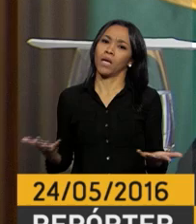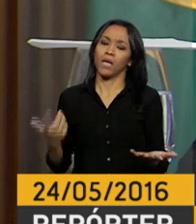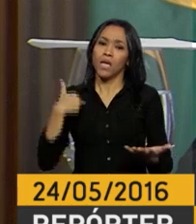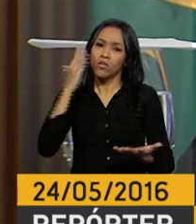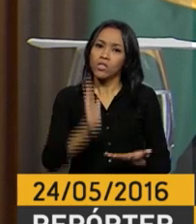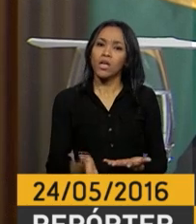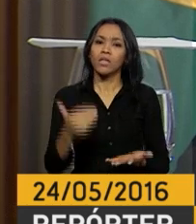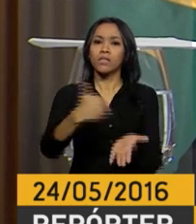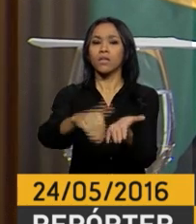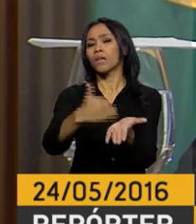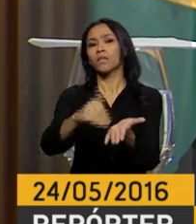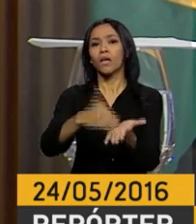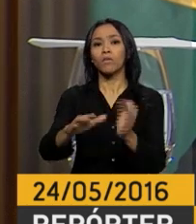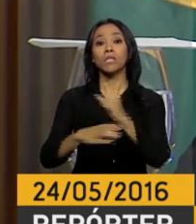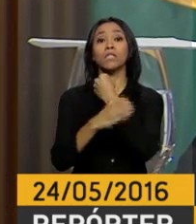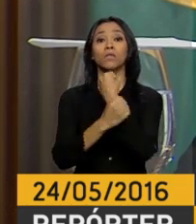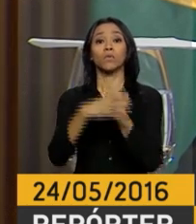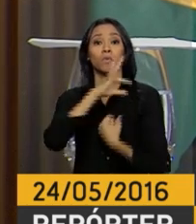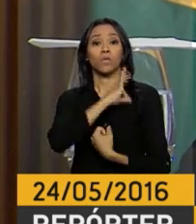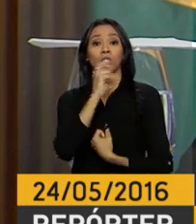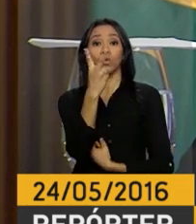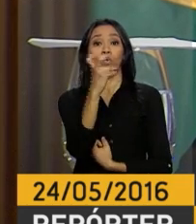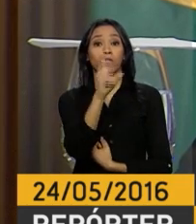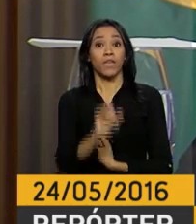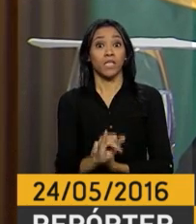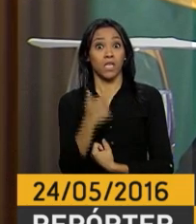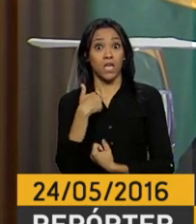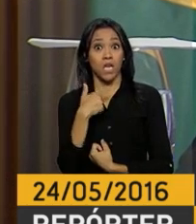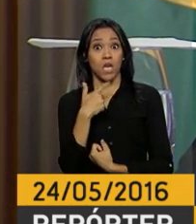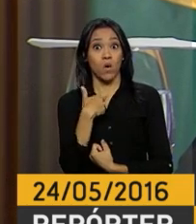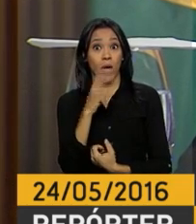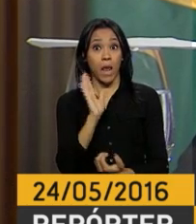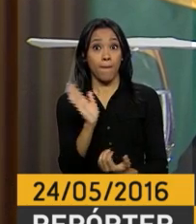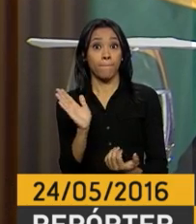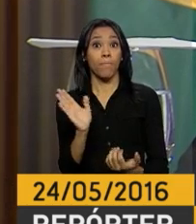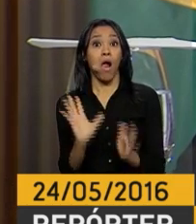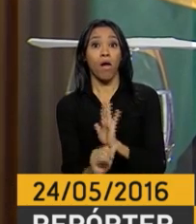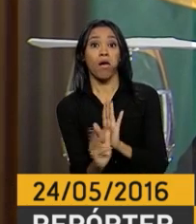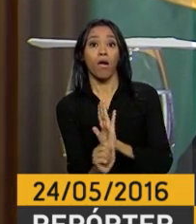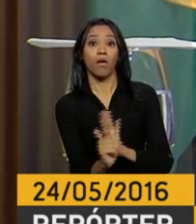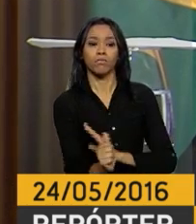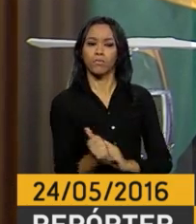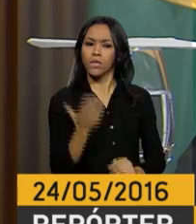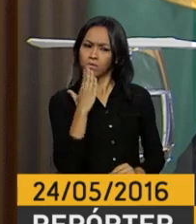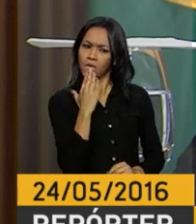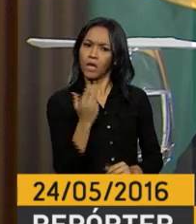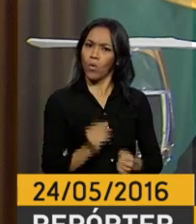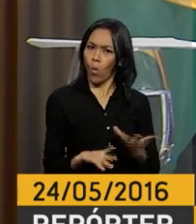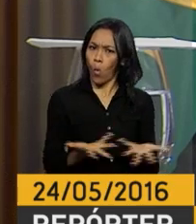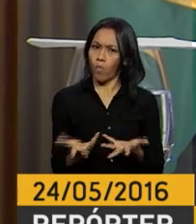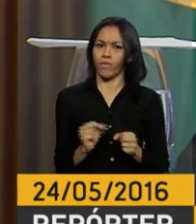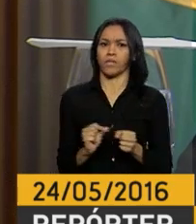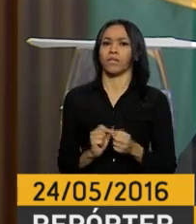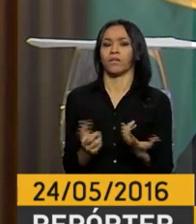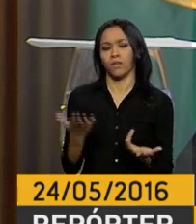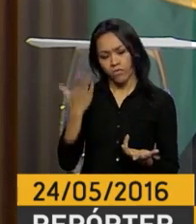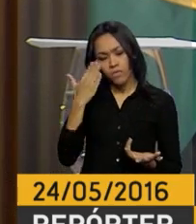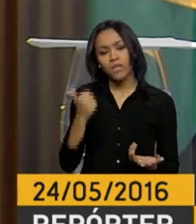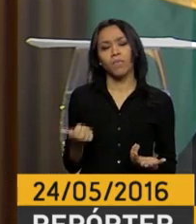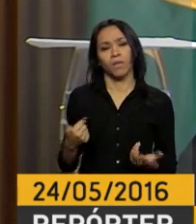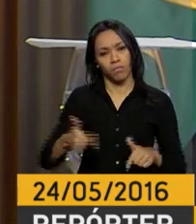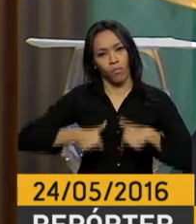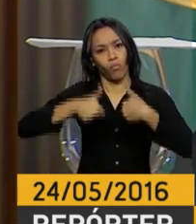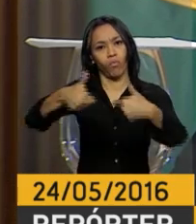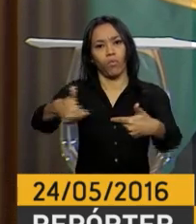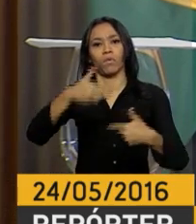Segurança Pública 2 vezes em São Paulo e tratava com bandidos. Então eu sei o que fazer no governo e saberei como conduzir. Agora,